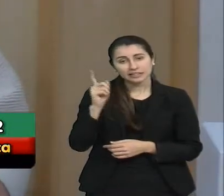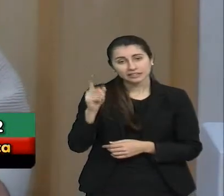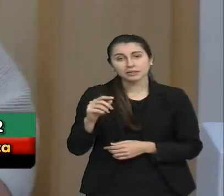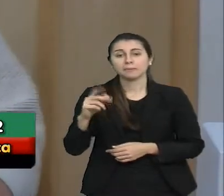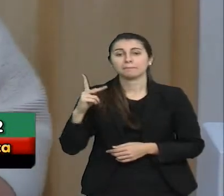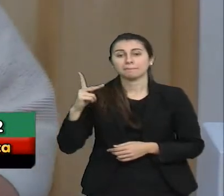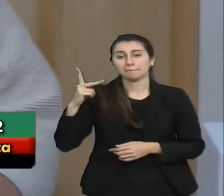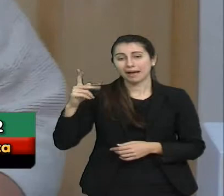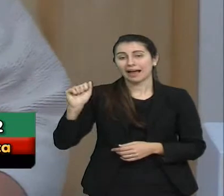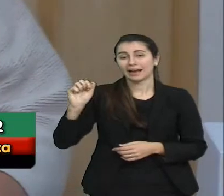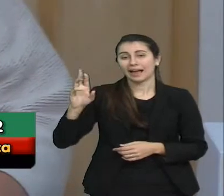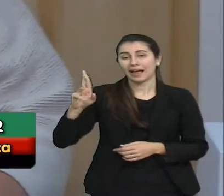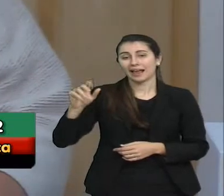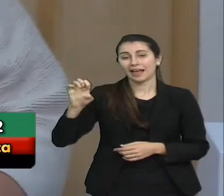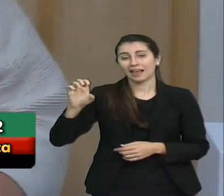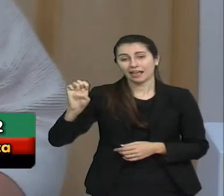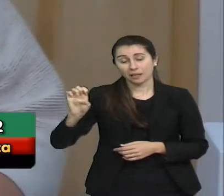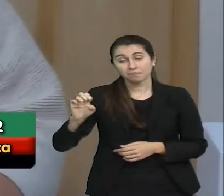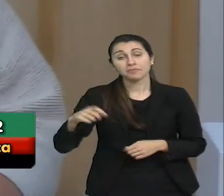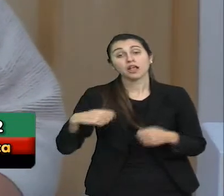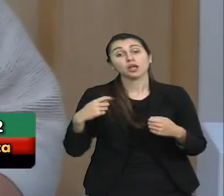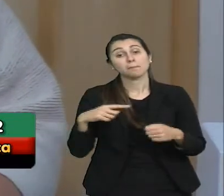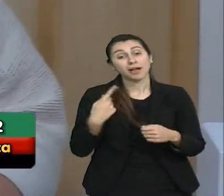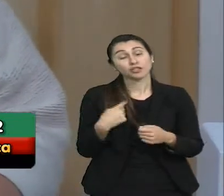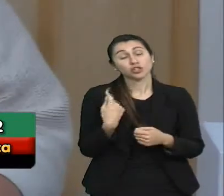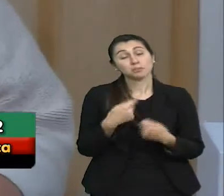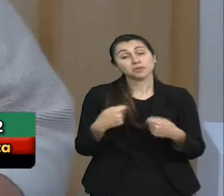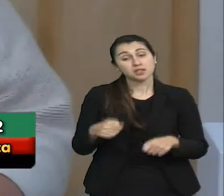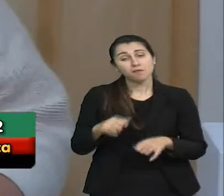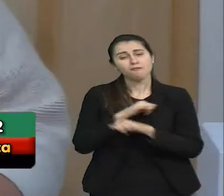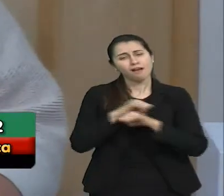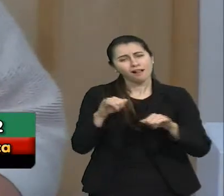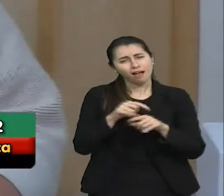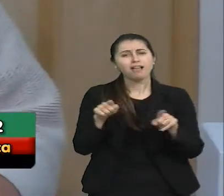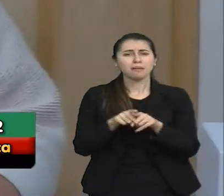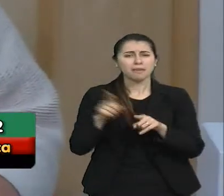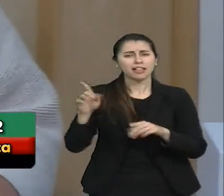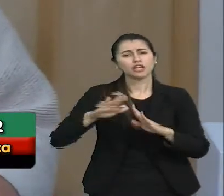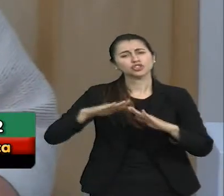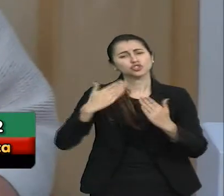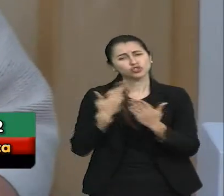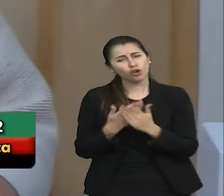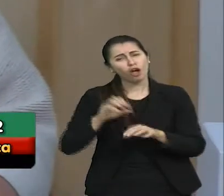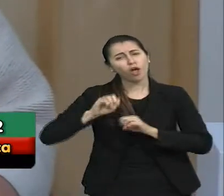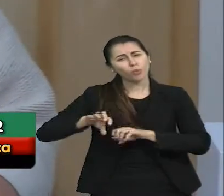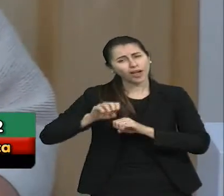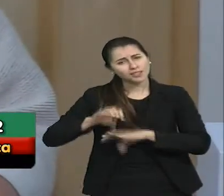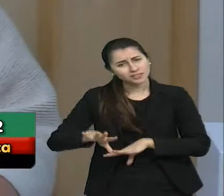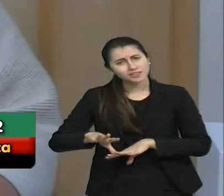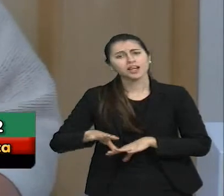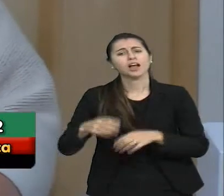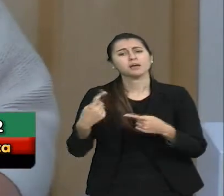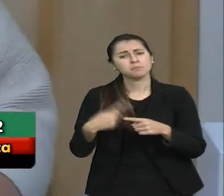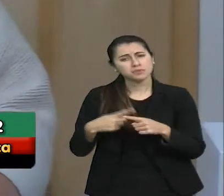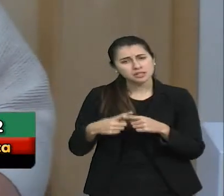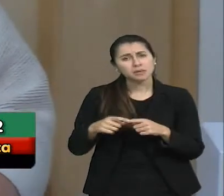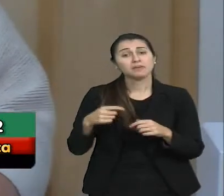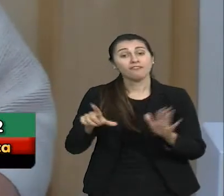falar. Tem que falar em todos os espaços, inclusive na educação, onde temos costurado alianças para falar sobre